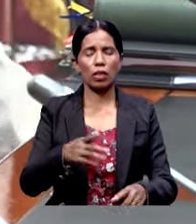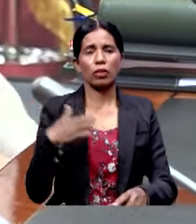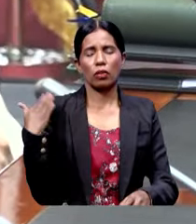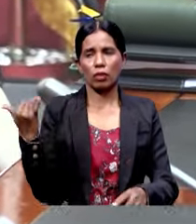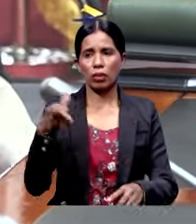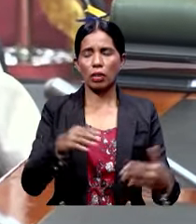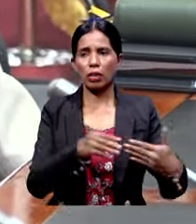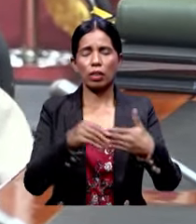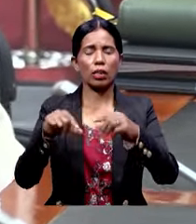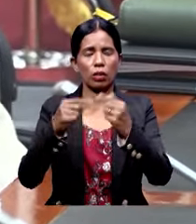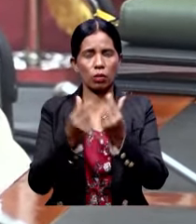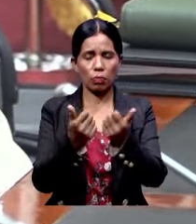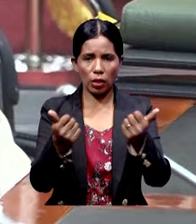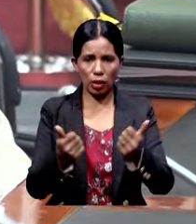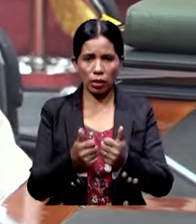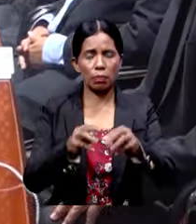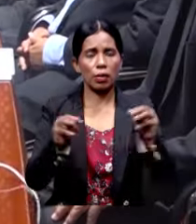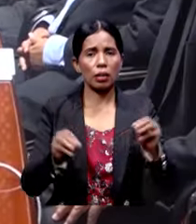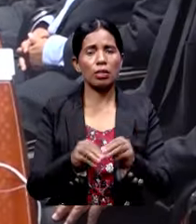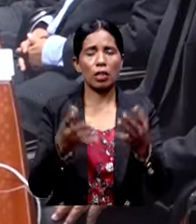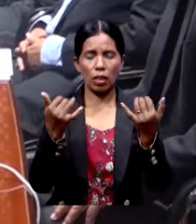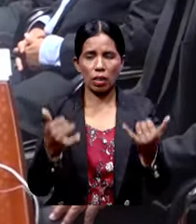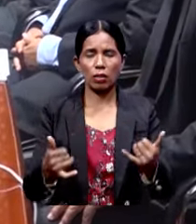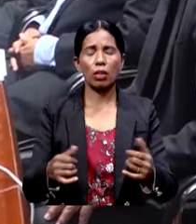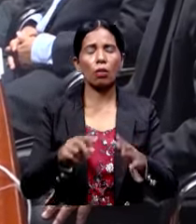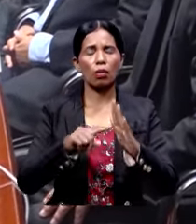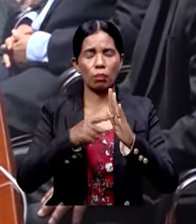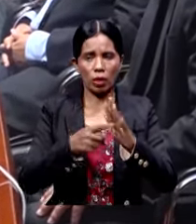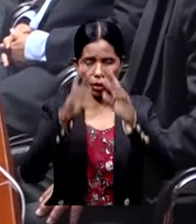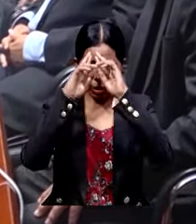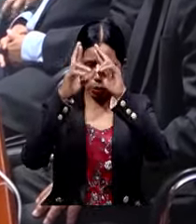líder grupo Arte Marciais Nien, Nebe Magdadão, né, começa maduro, pode